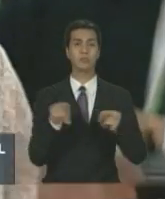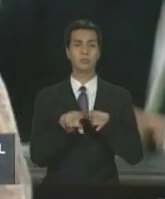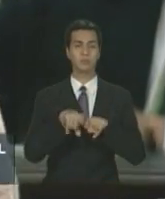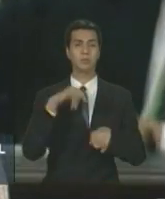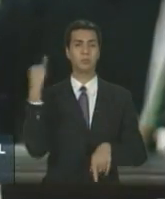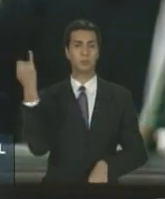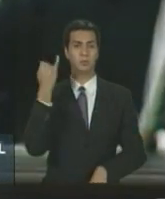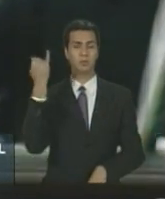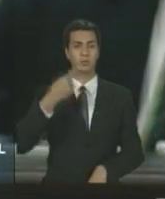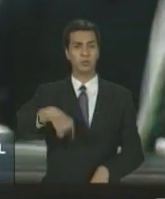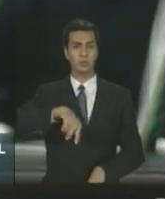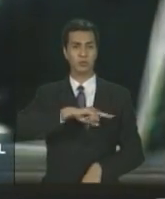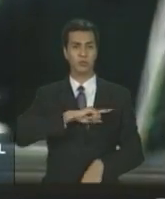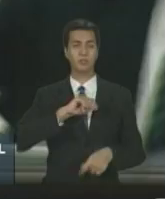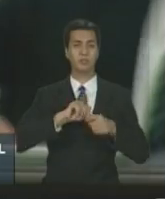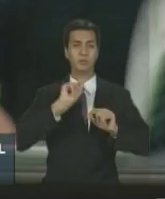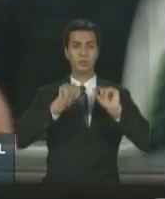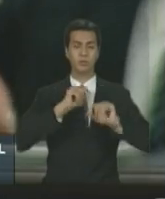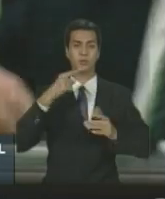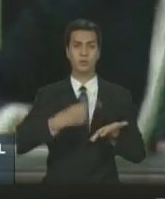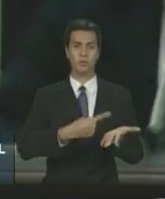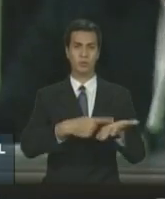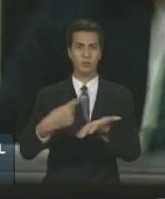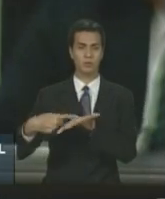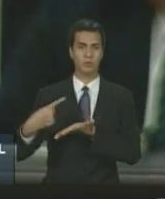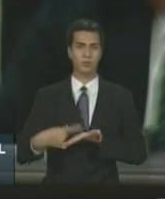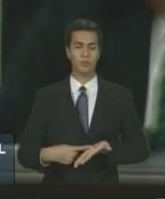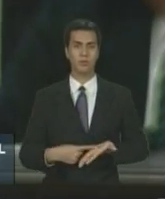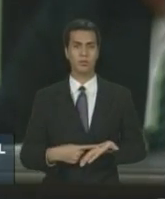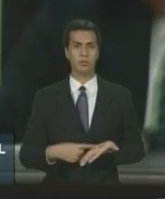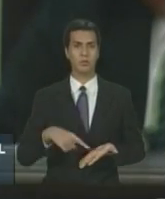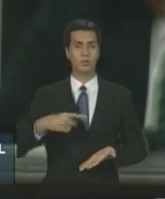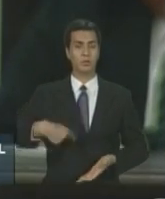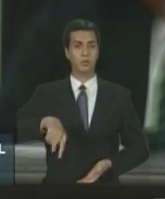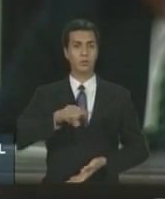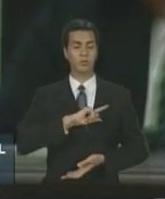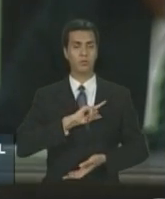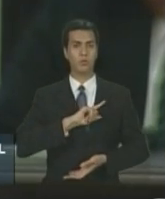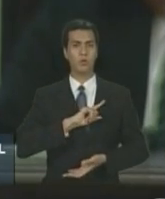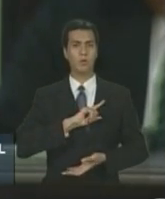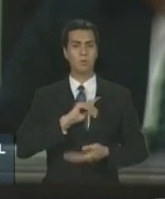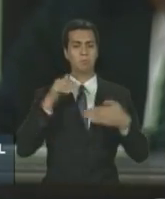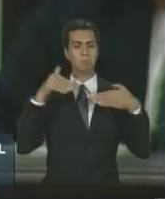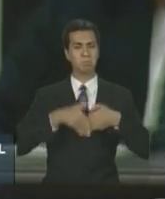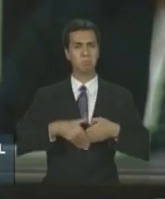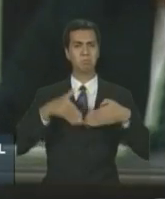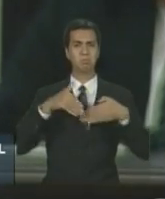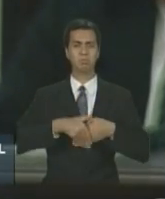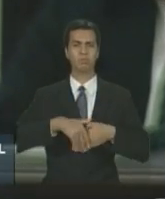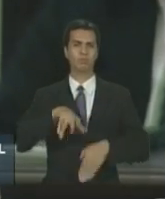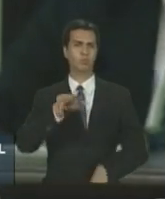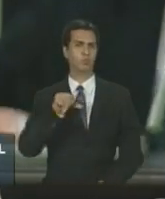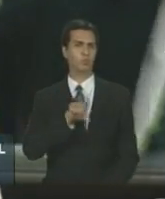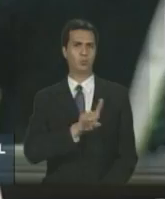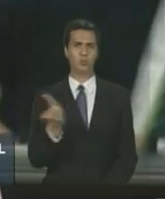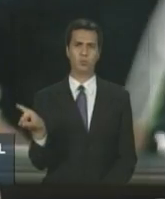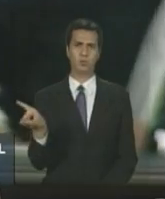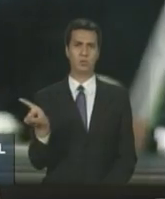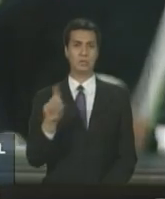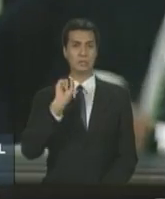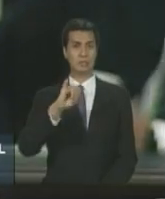gente reafirme o nosso compromisso de jamais nos silenciar diante de